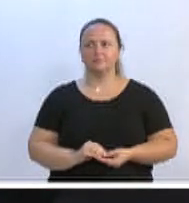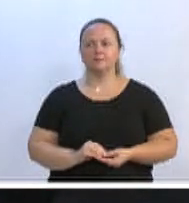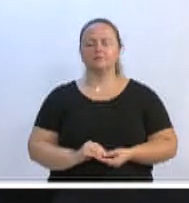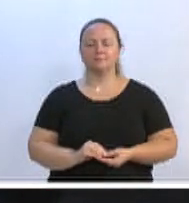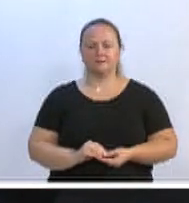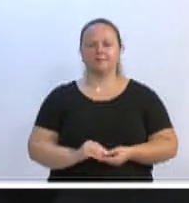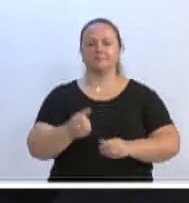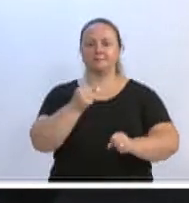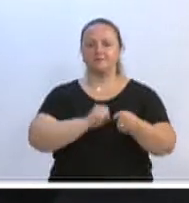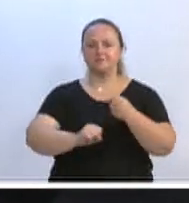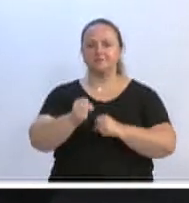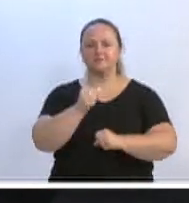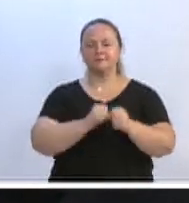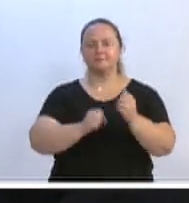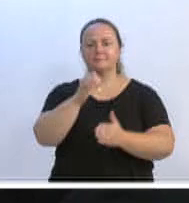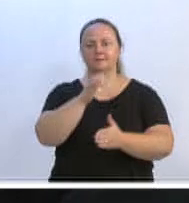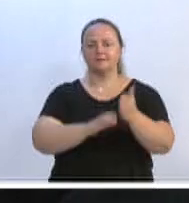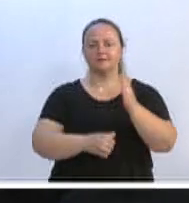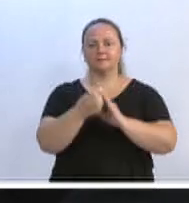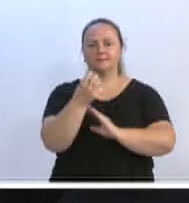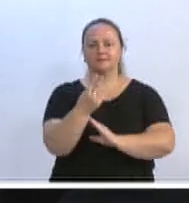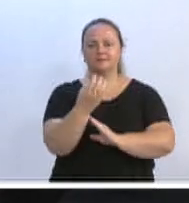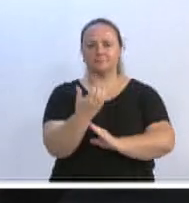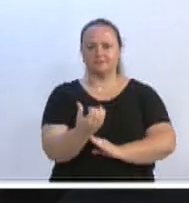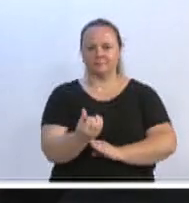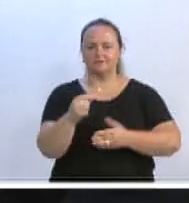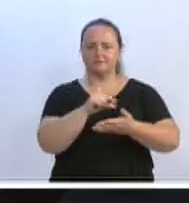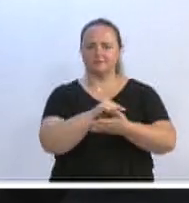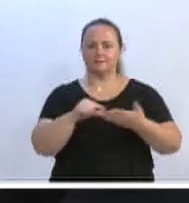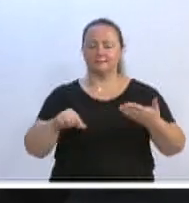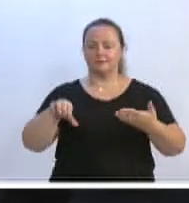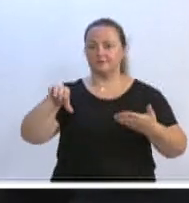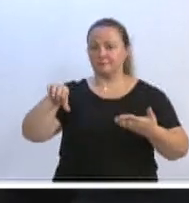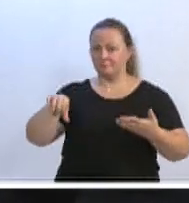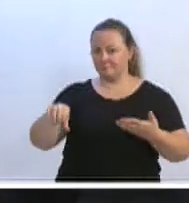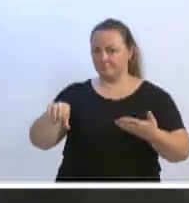Salmo 36, versículo 9, que diz assim: